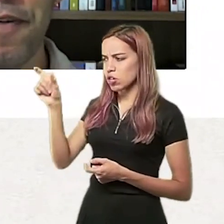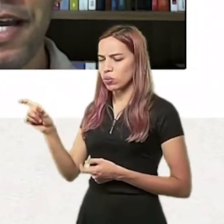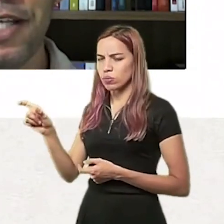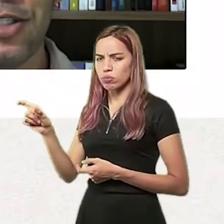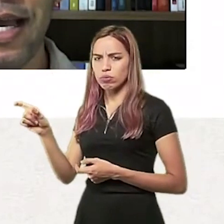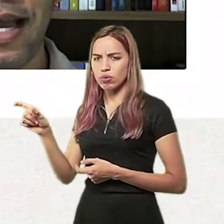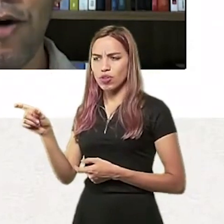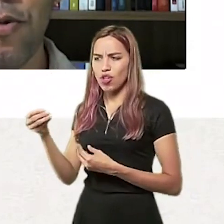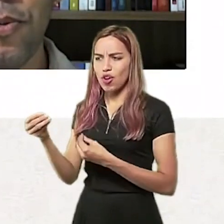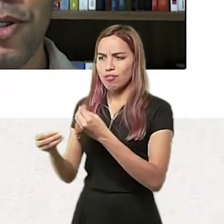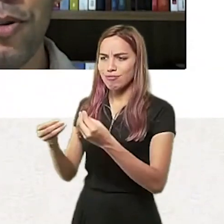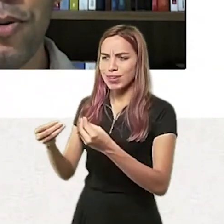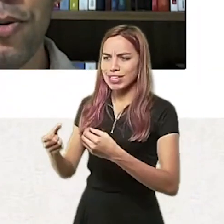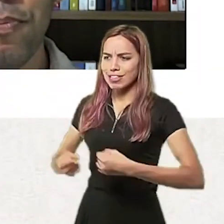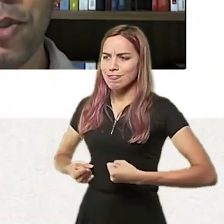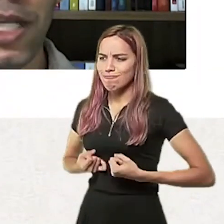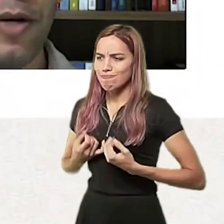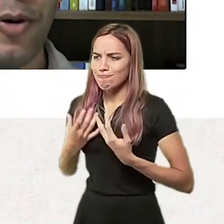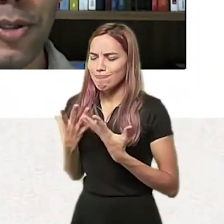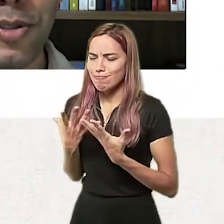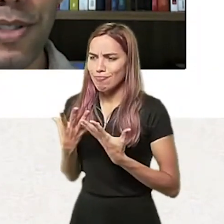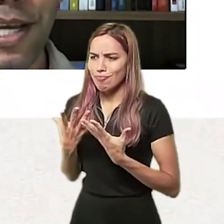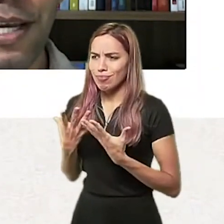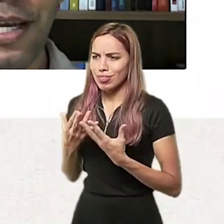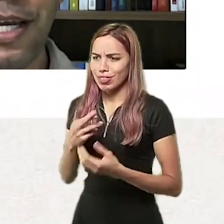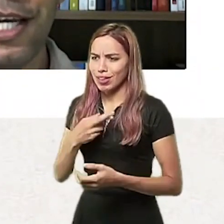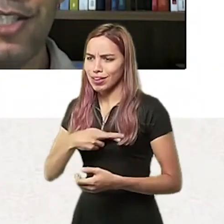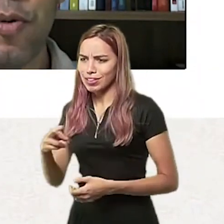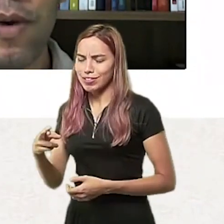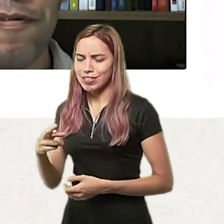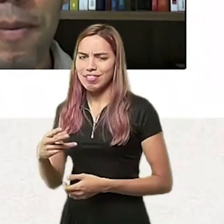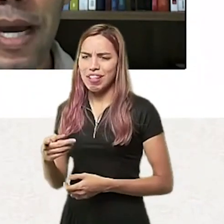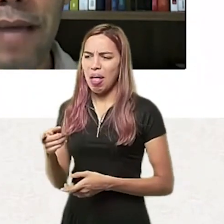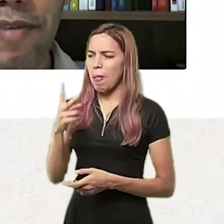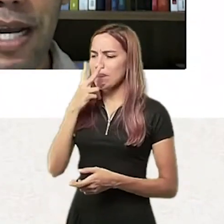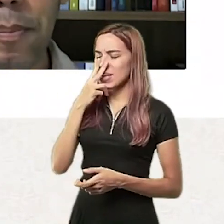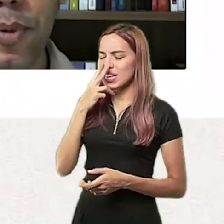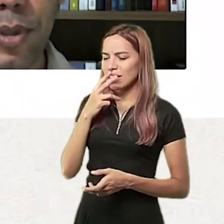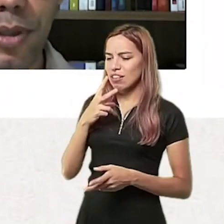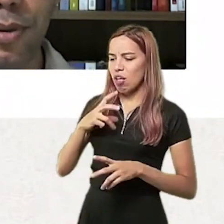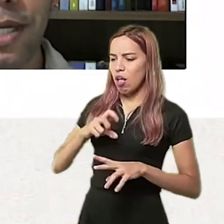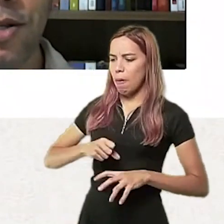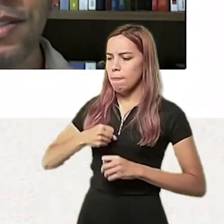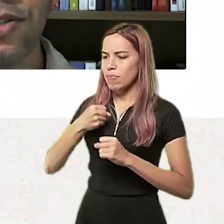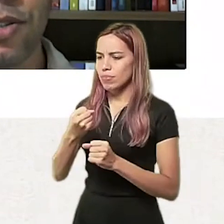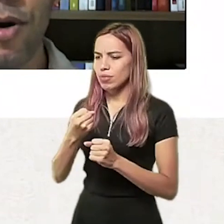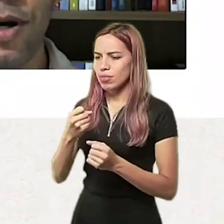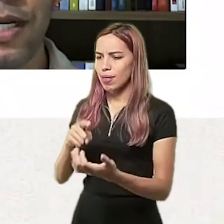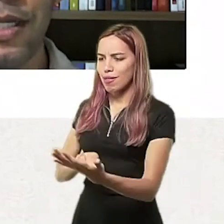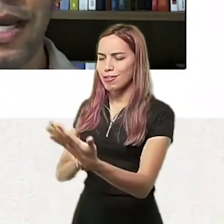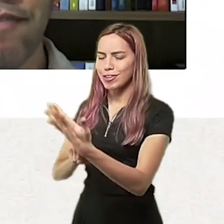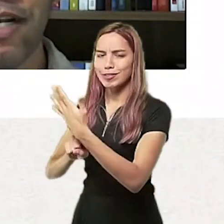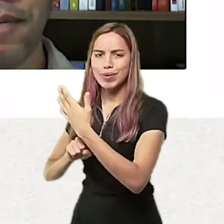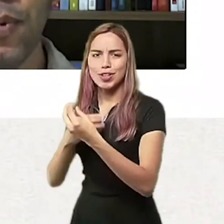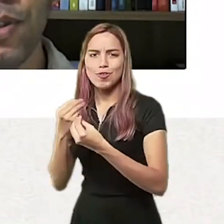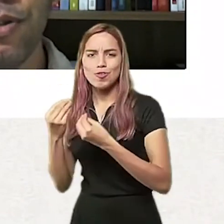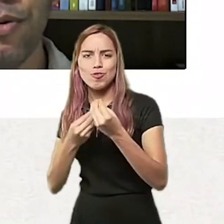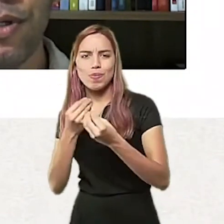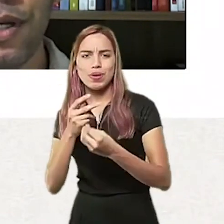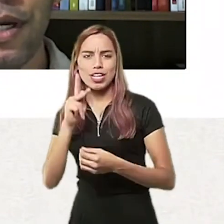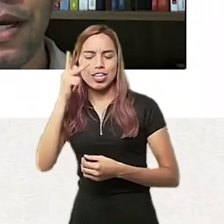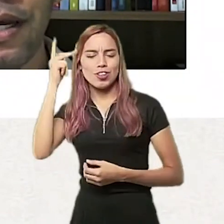ela se manifesta, é algo muito poderoso, né? Que de alguma forma revela muito da nossa história, né?